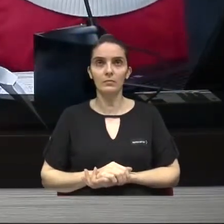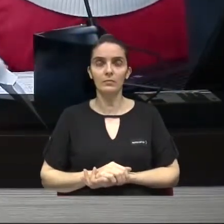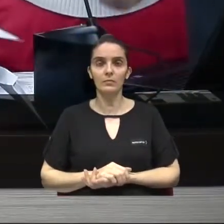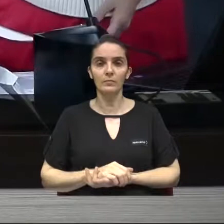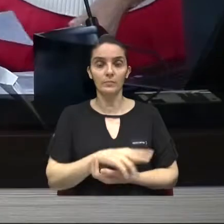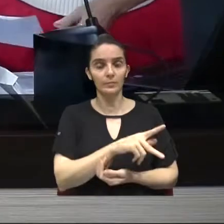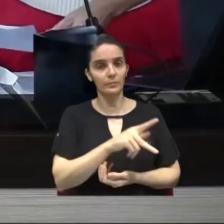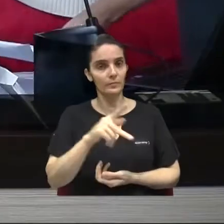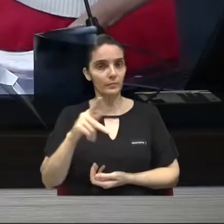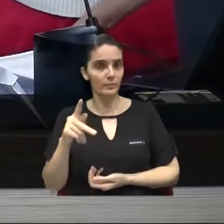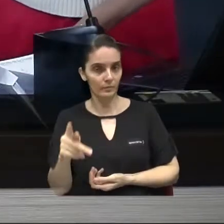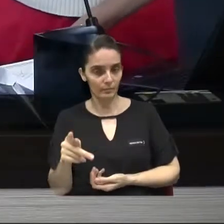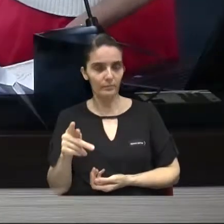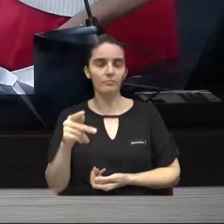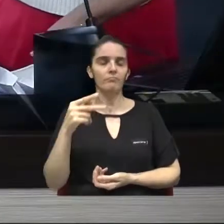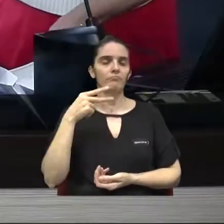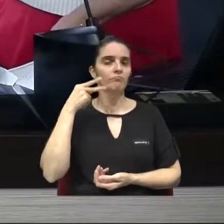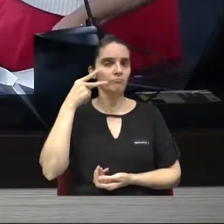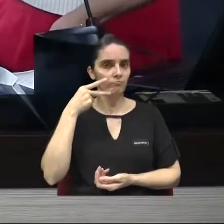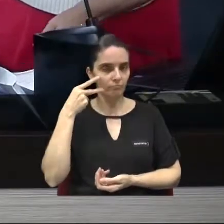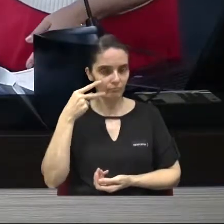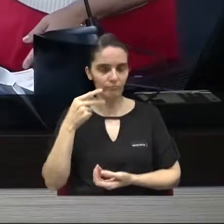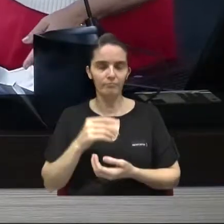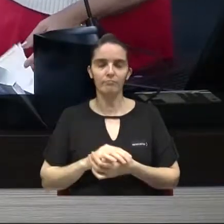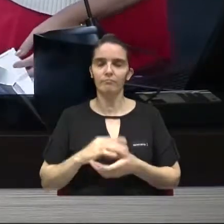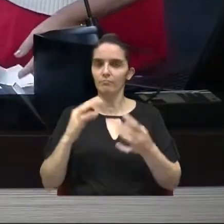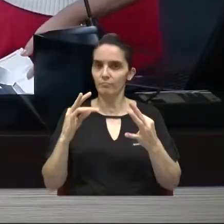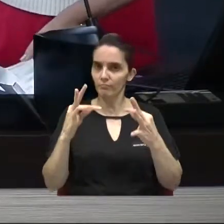Senhor presidente, nobres pares,